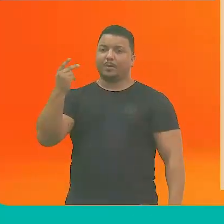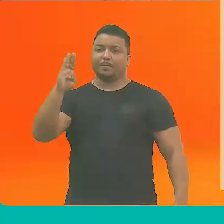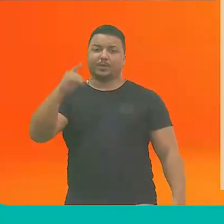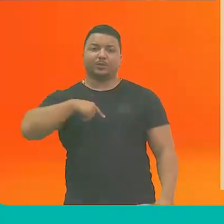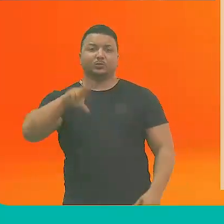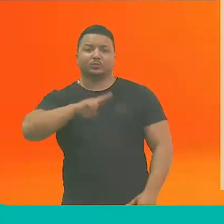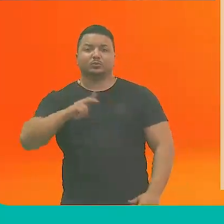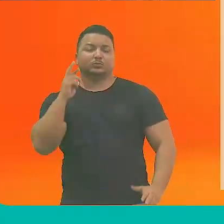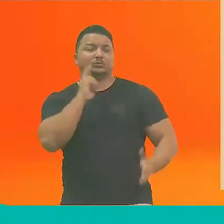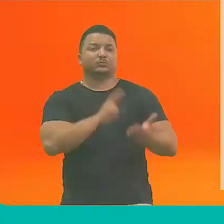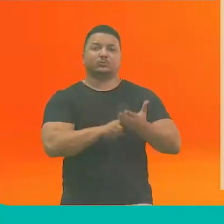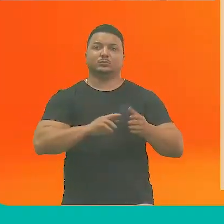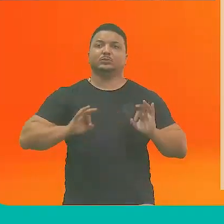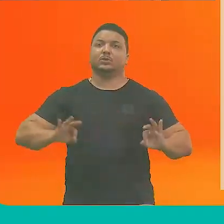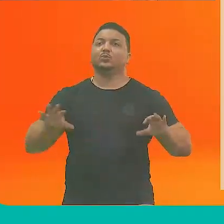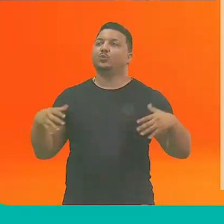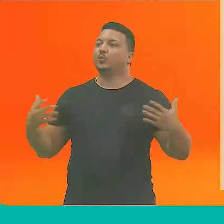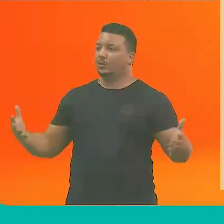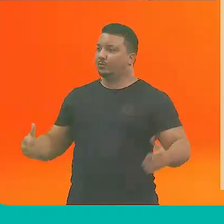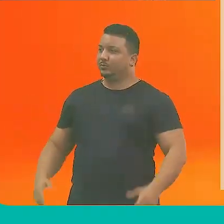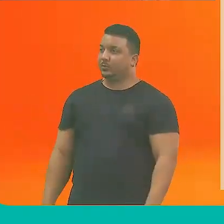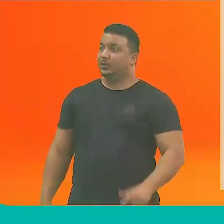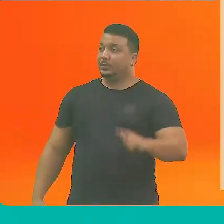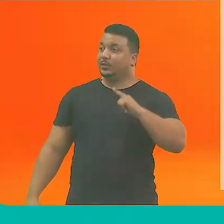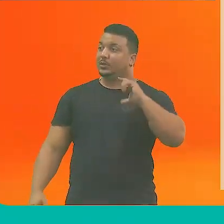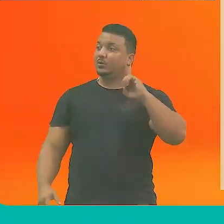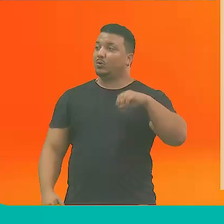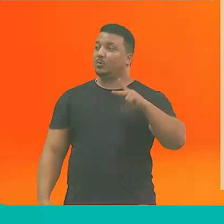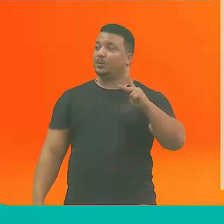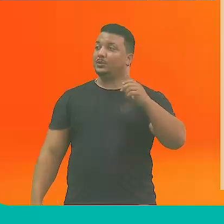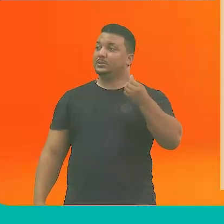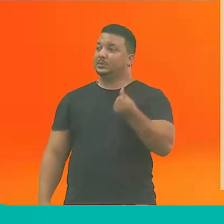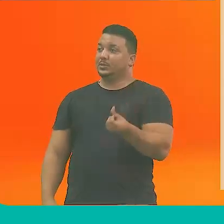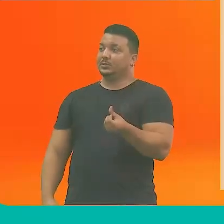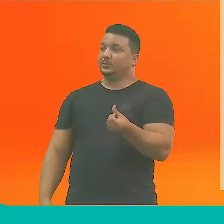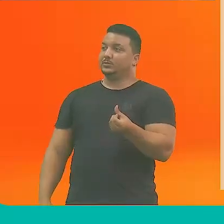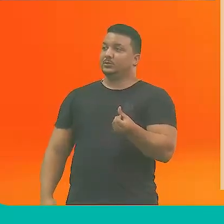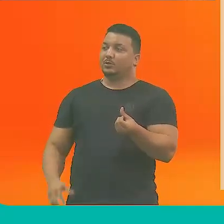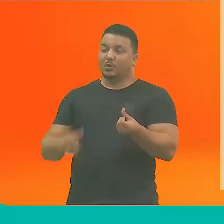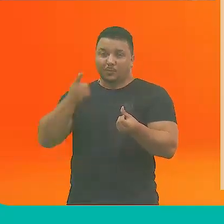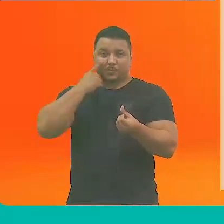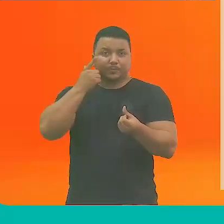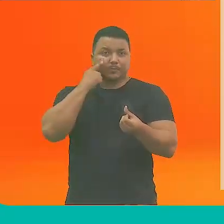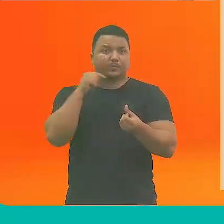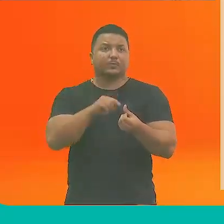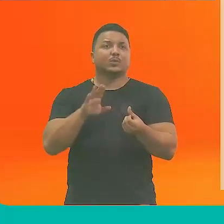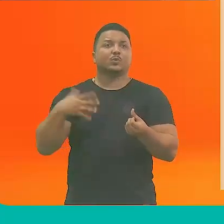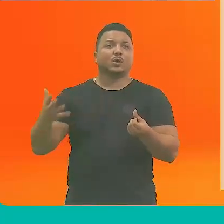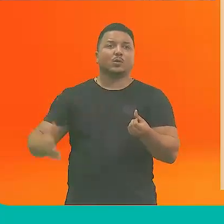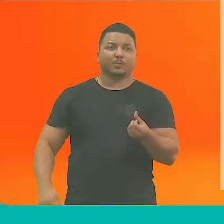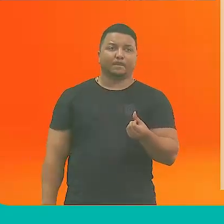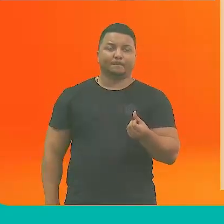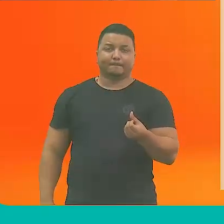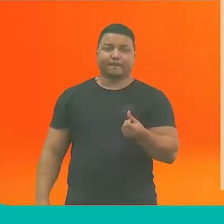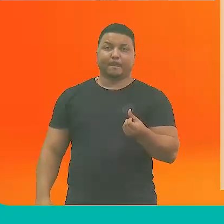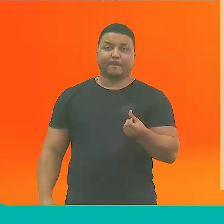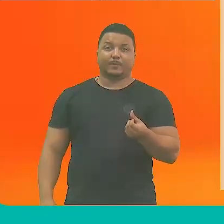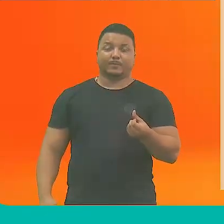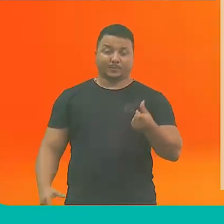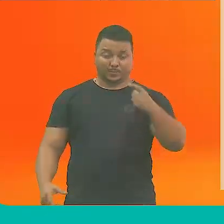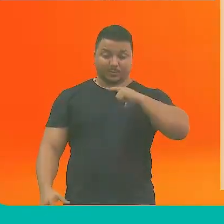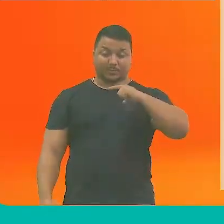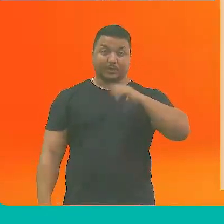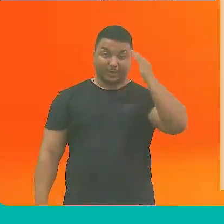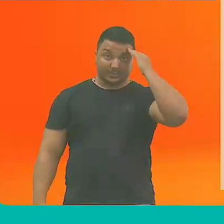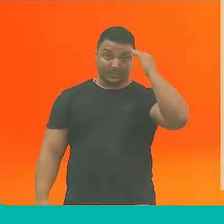vai colocar. Então, o que é que diz a competência 6? Ó? A competência 6, ela diz assim, ó,